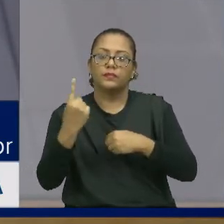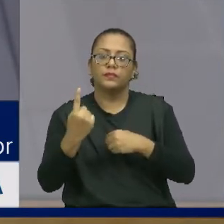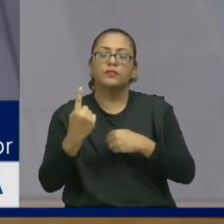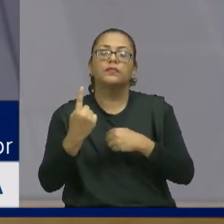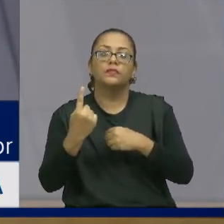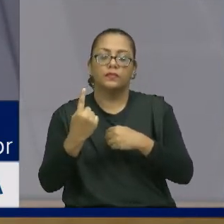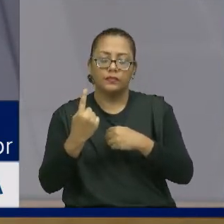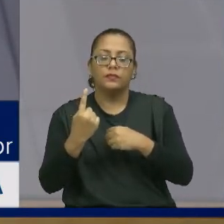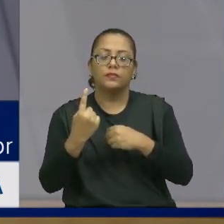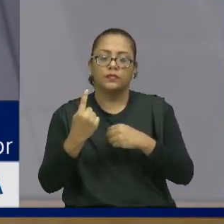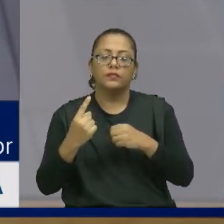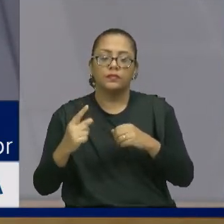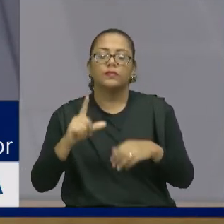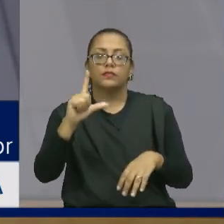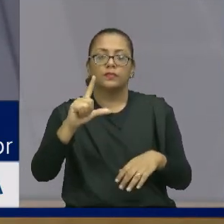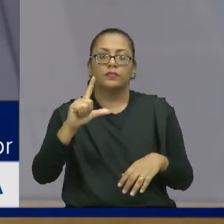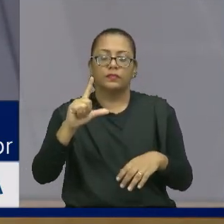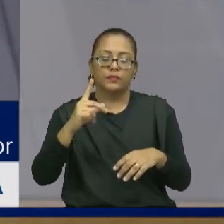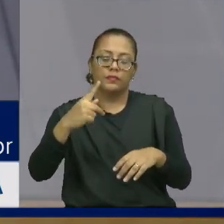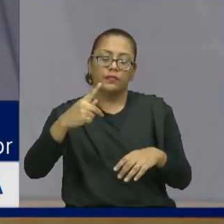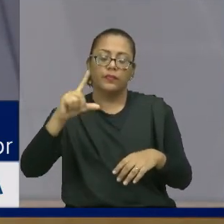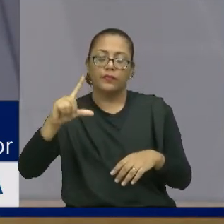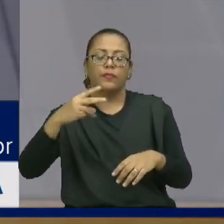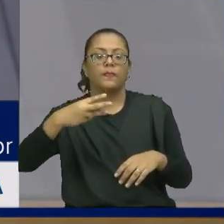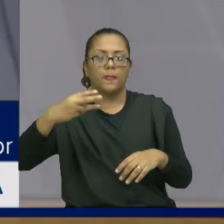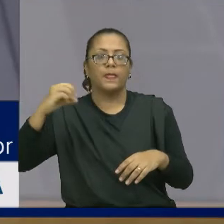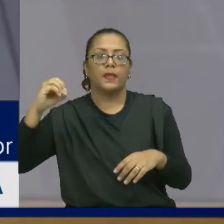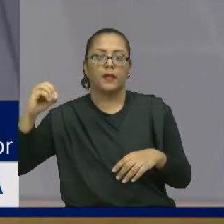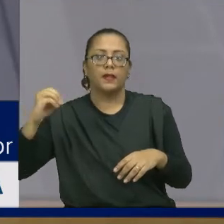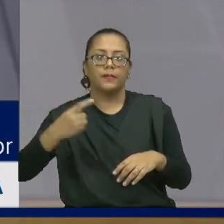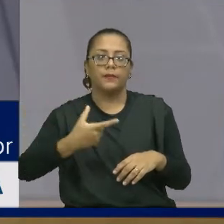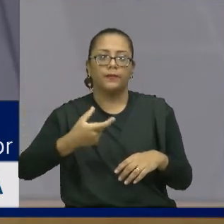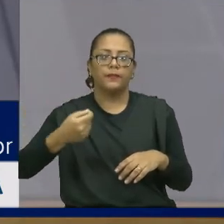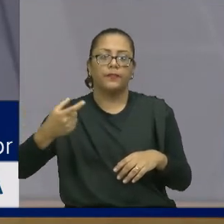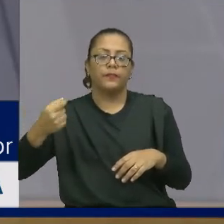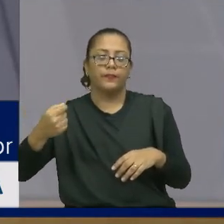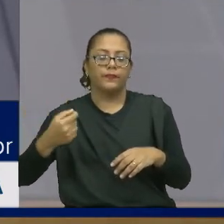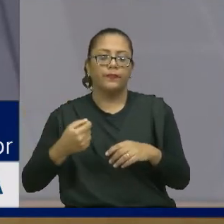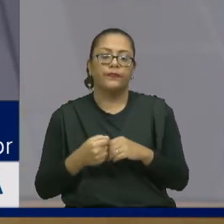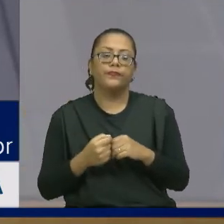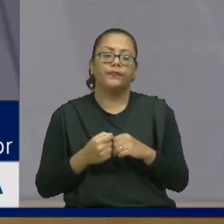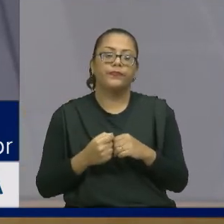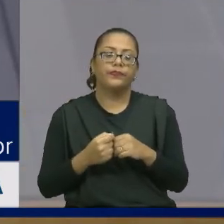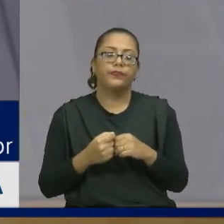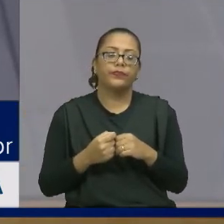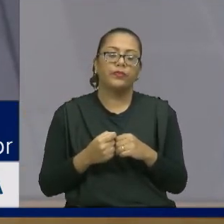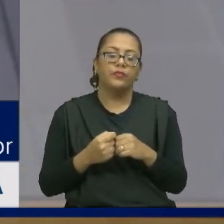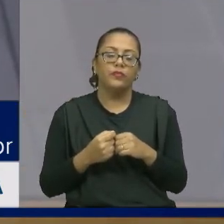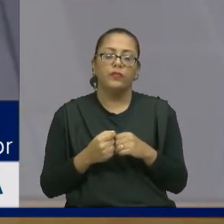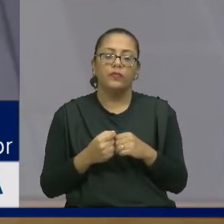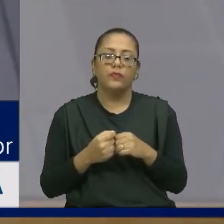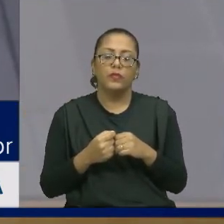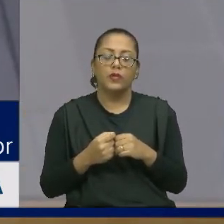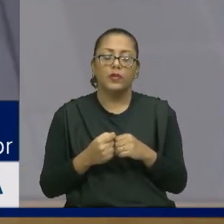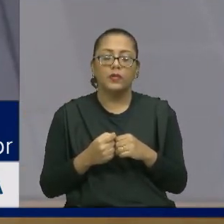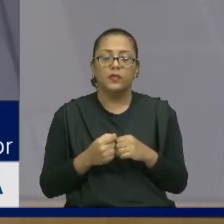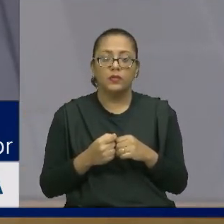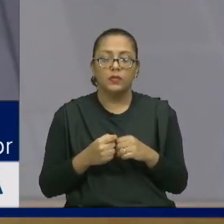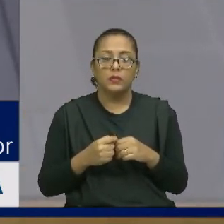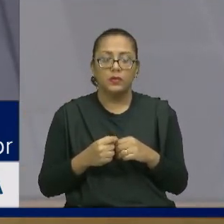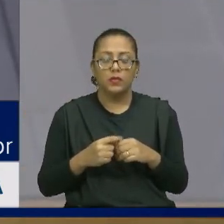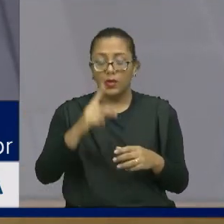13º do PL 300/2020, pois trata de uma decisão de caráter técnico